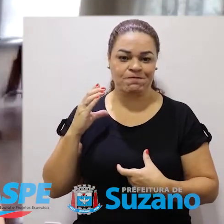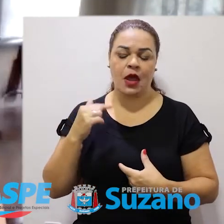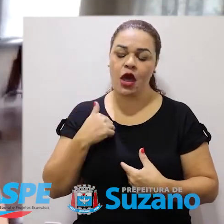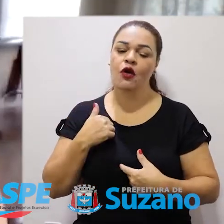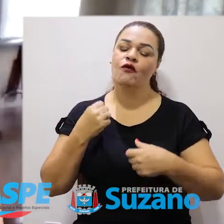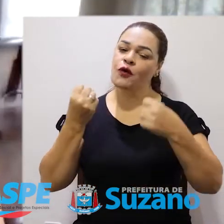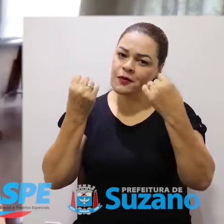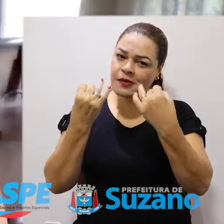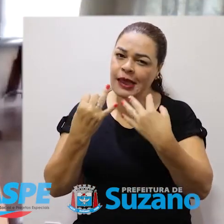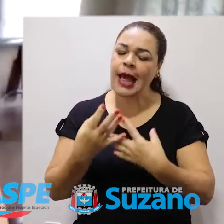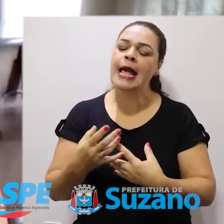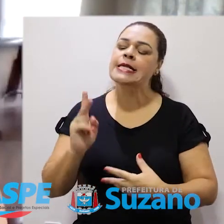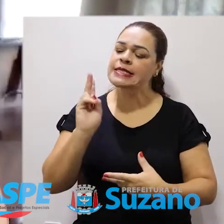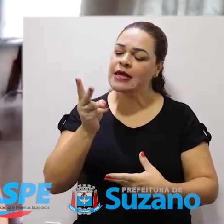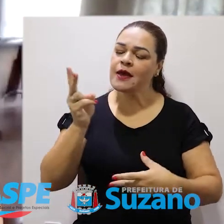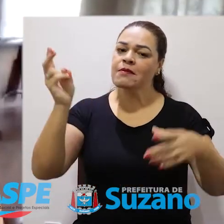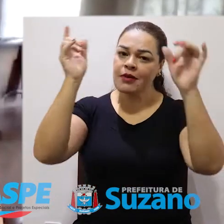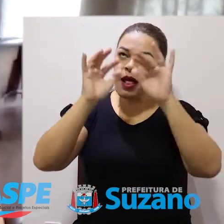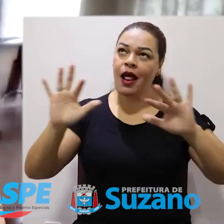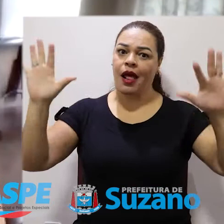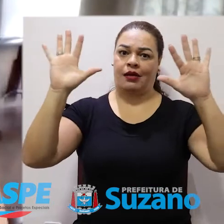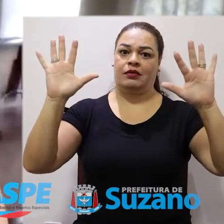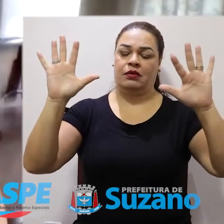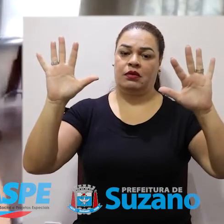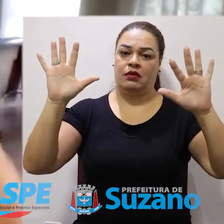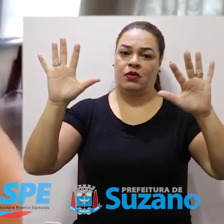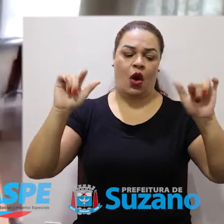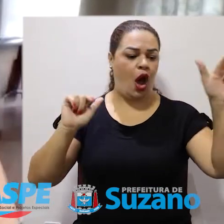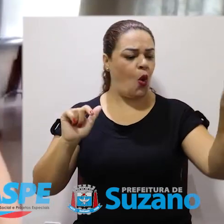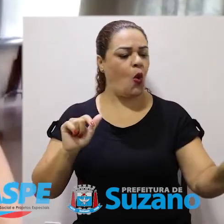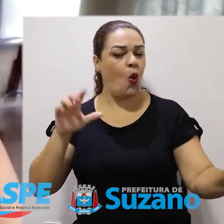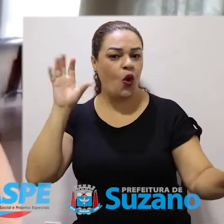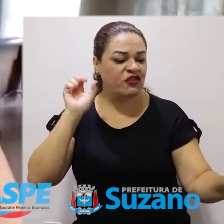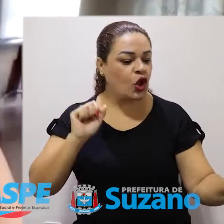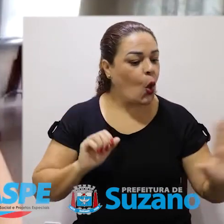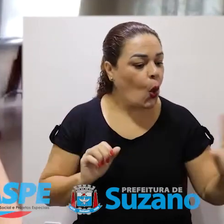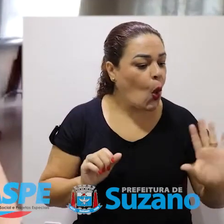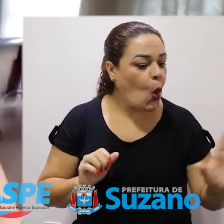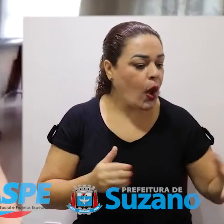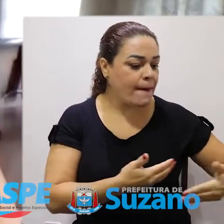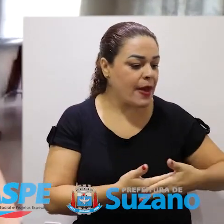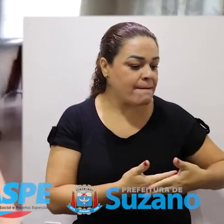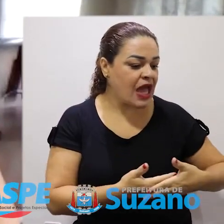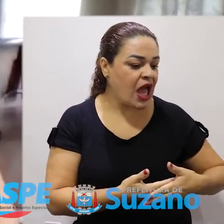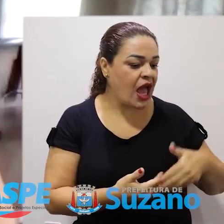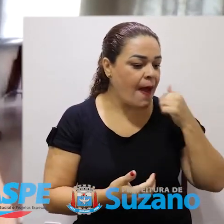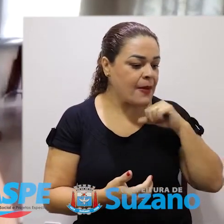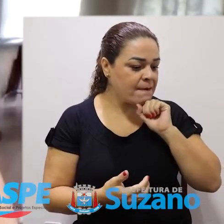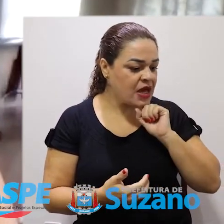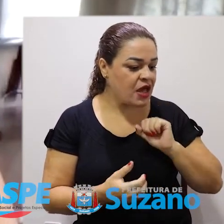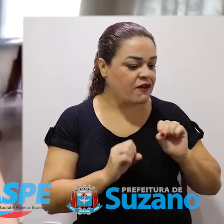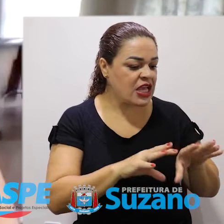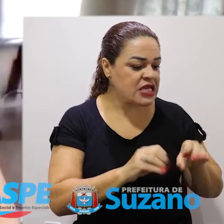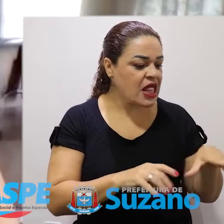bastante ilustrativo. Ninguém chega para uma criança ouvinte ou para um bebê e diz assim, bebê, hoje a mamãe vai ensinar você como é que